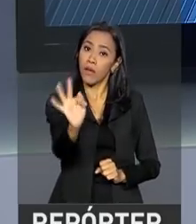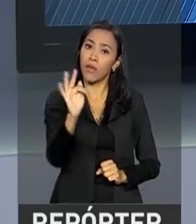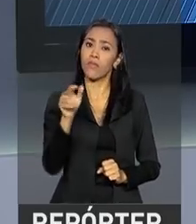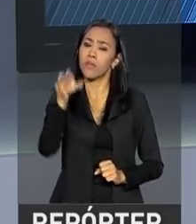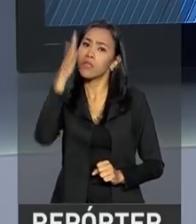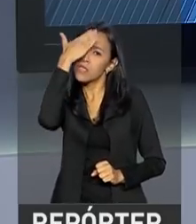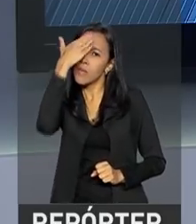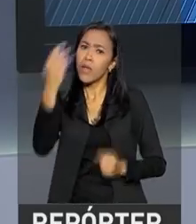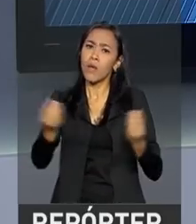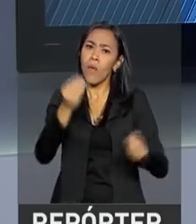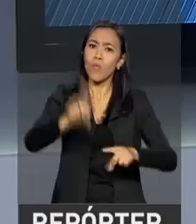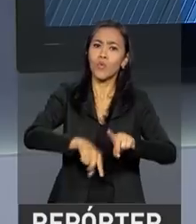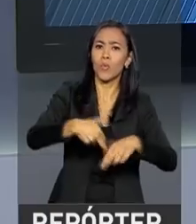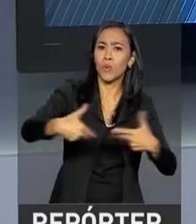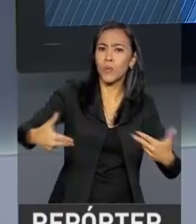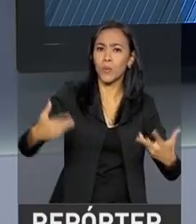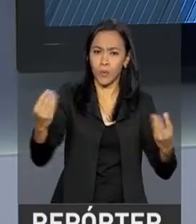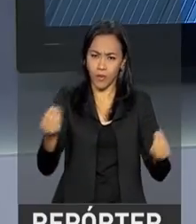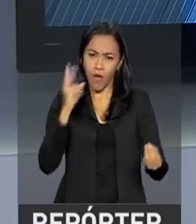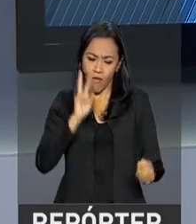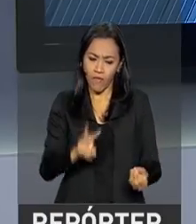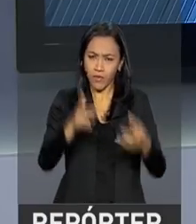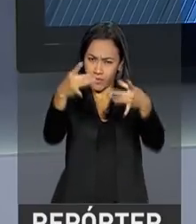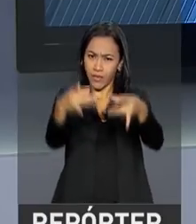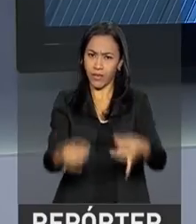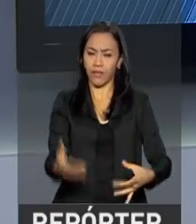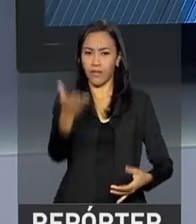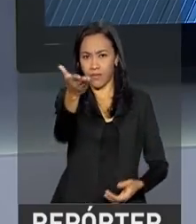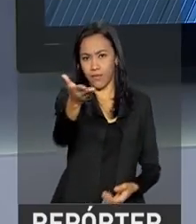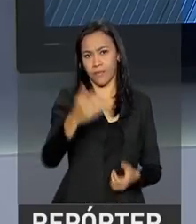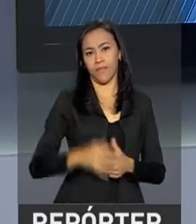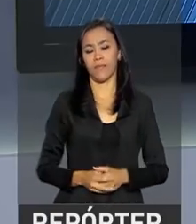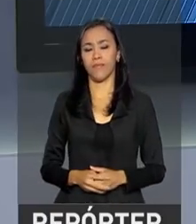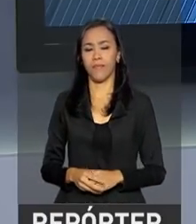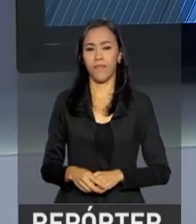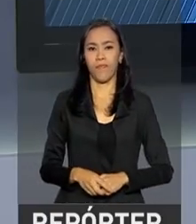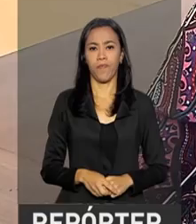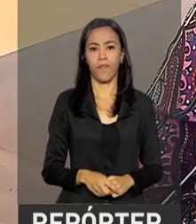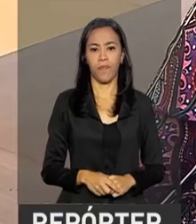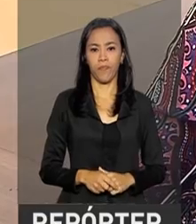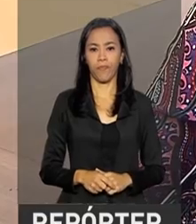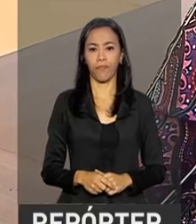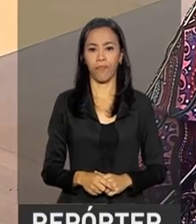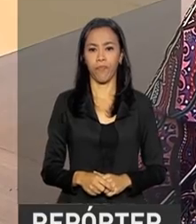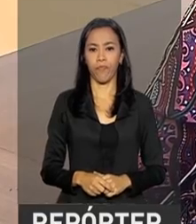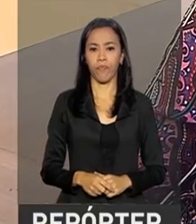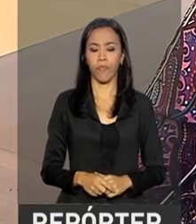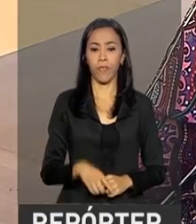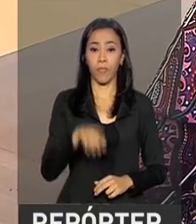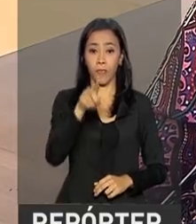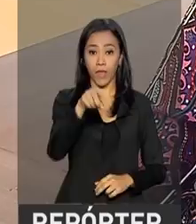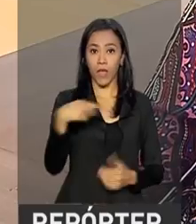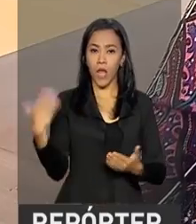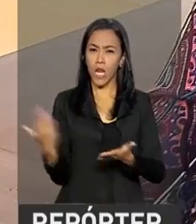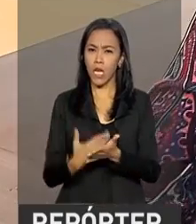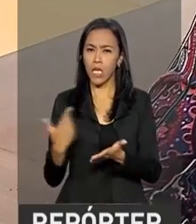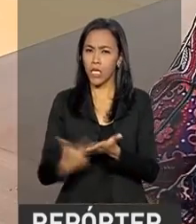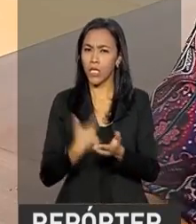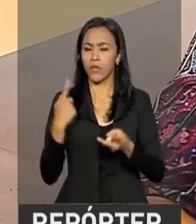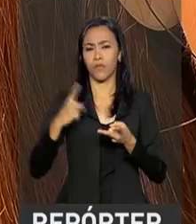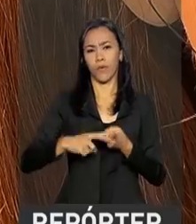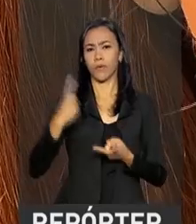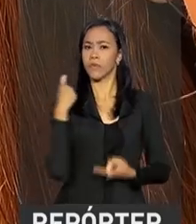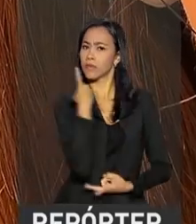produtos em uma mesma tela confira os detalhes na reportagem de lula na cara livro perfume